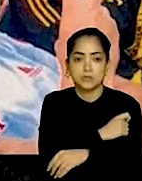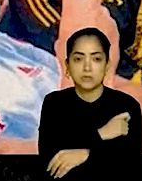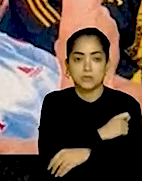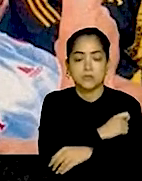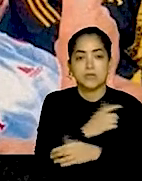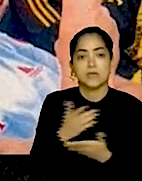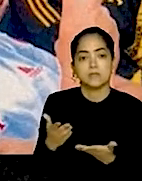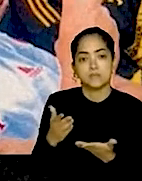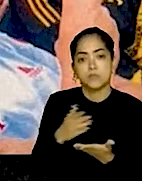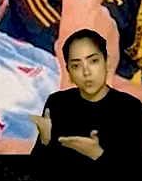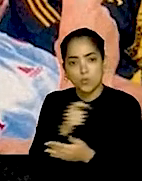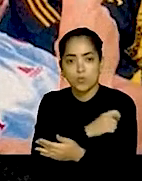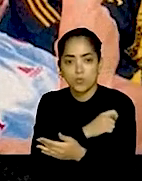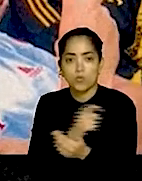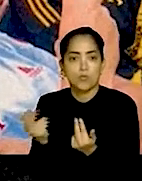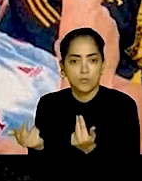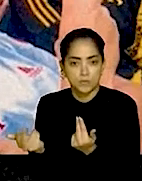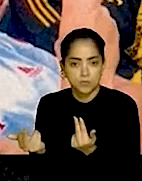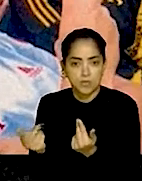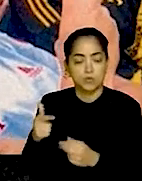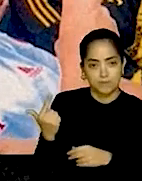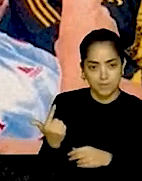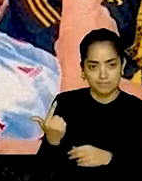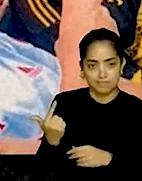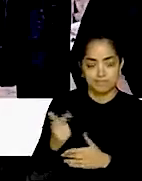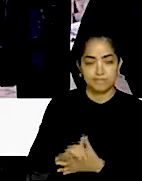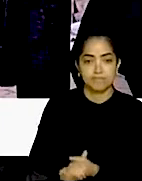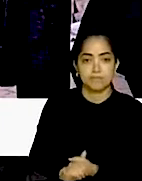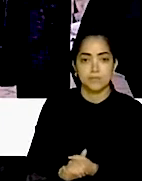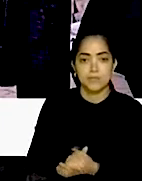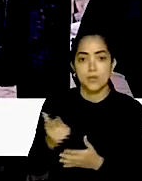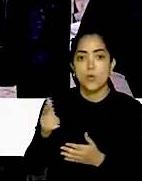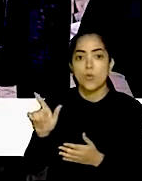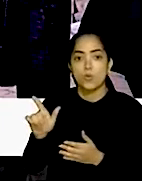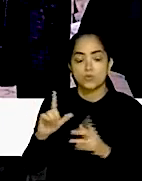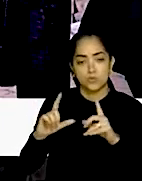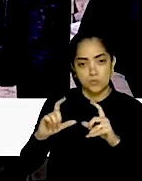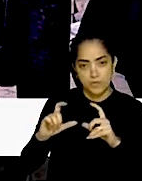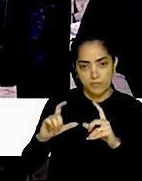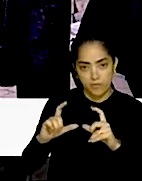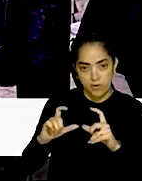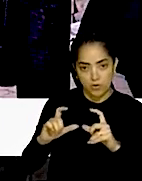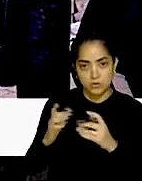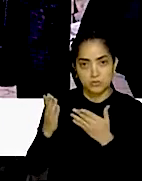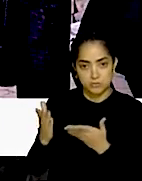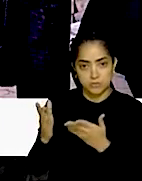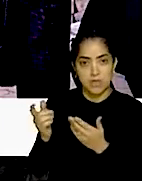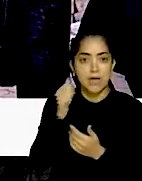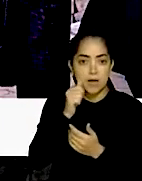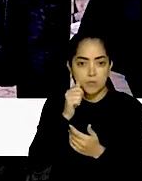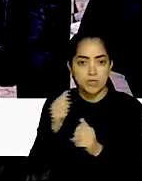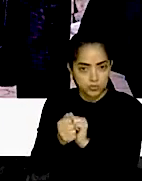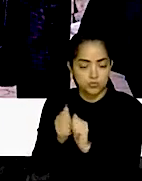da esquerda, o mesmo estudante portando uma arma de fogo. Pode passar aí lá a foto com ela. Também aí ela está na mesma foto com o estudante